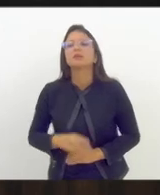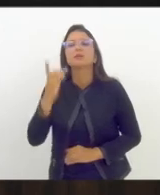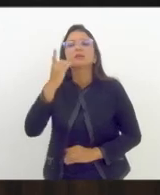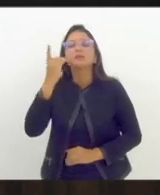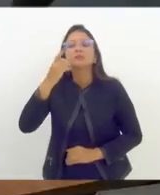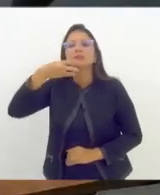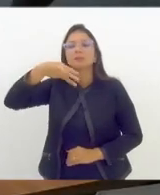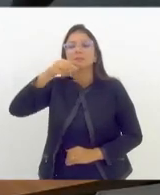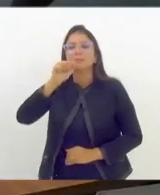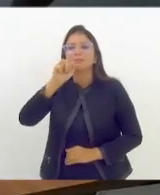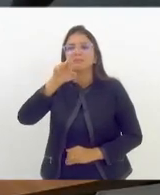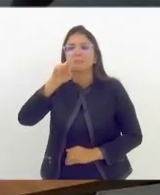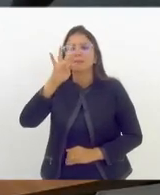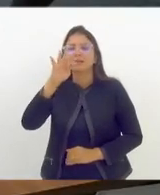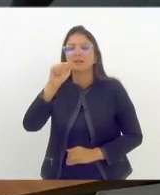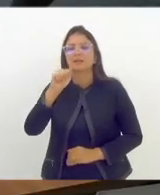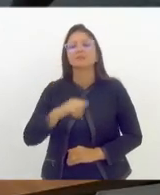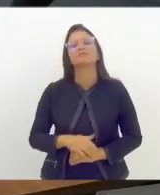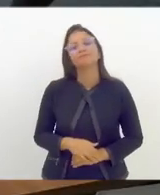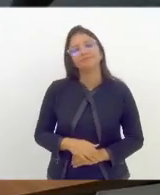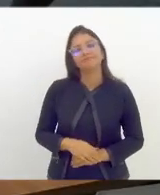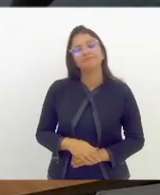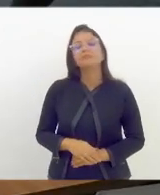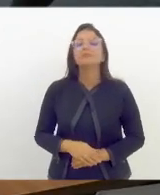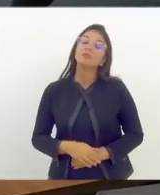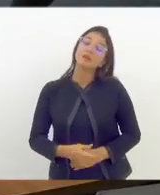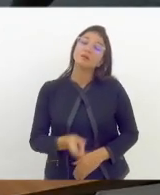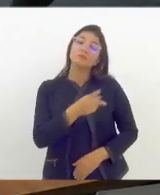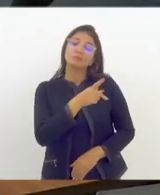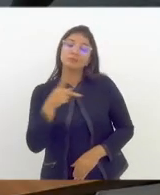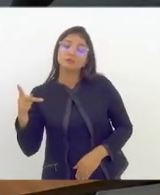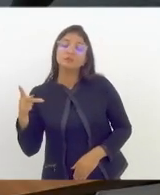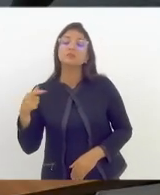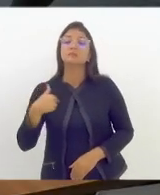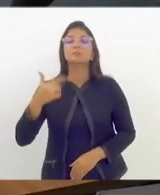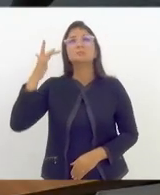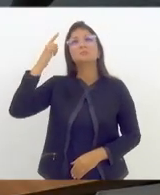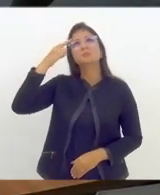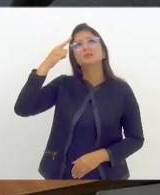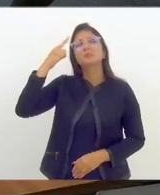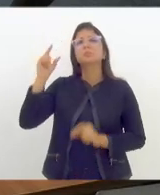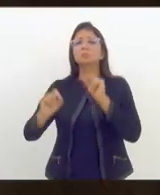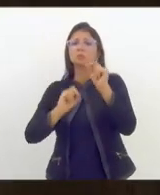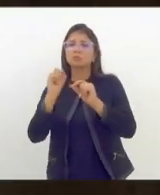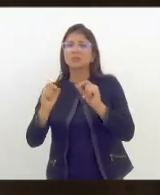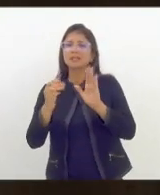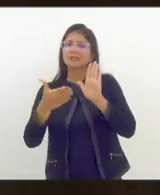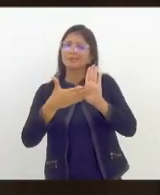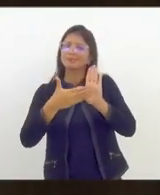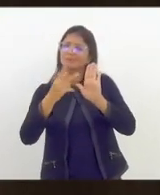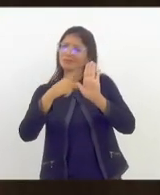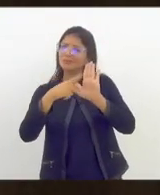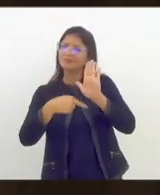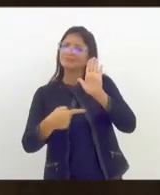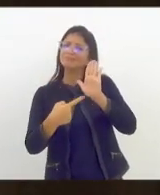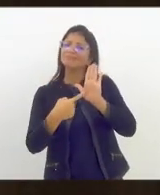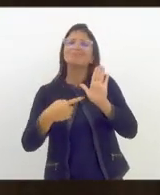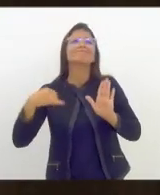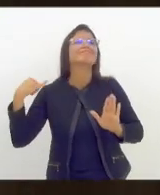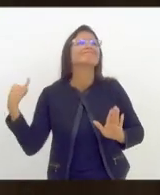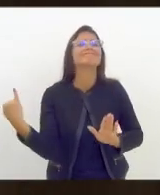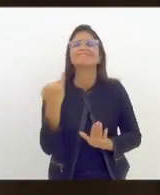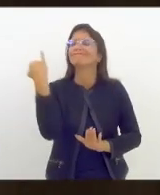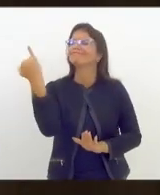Marta Rocha. Presidente, é de extrema importância o projeto apresentado pelo deputado